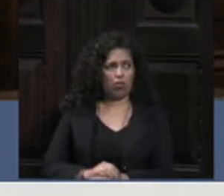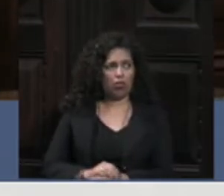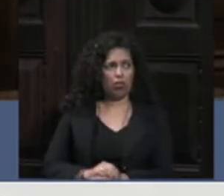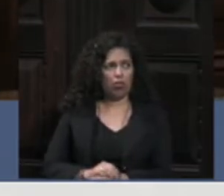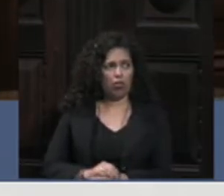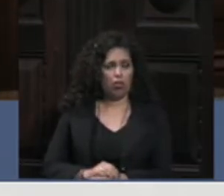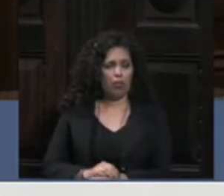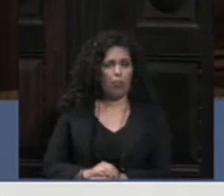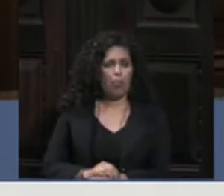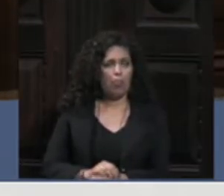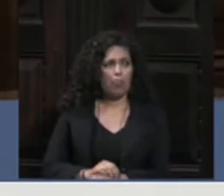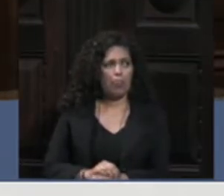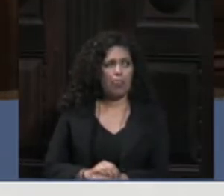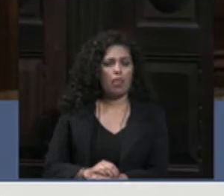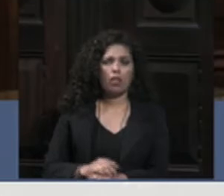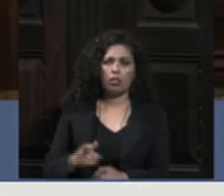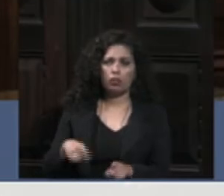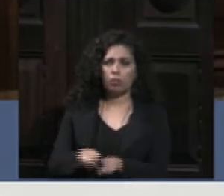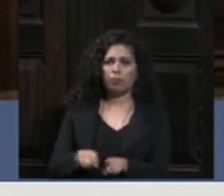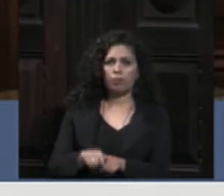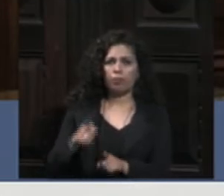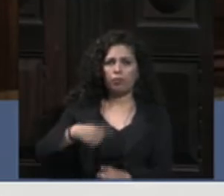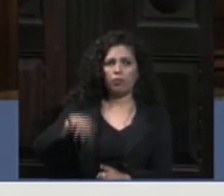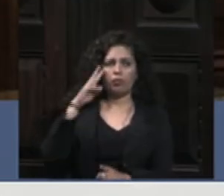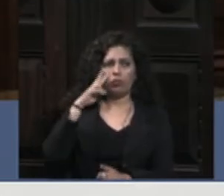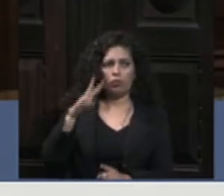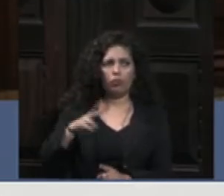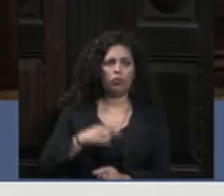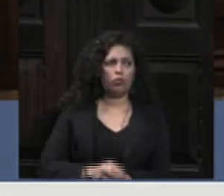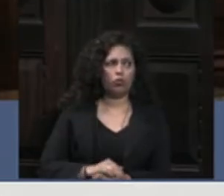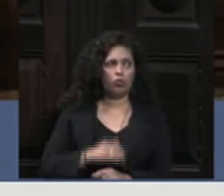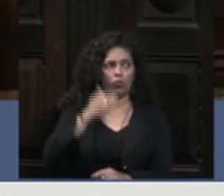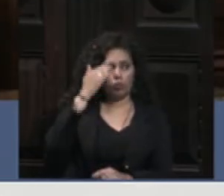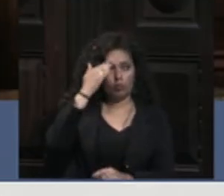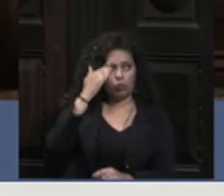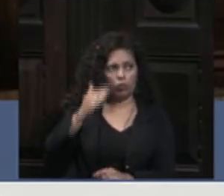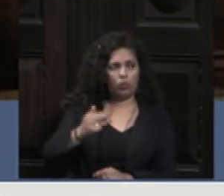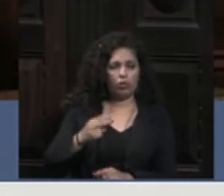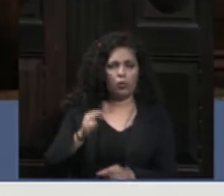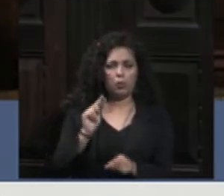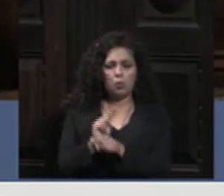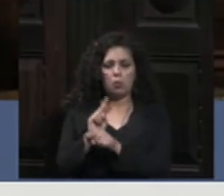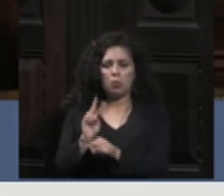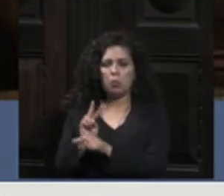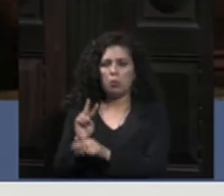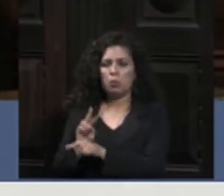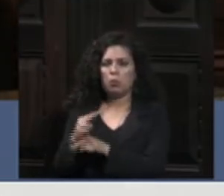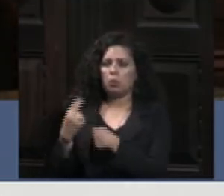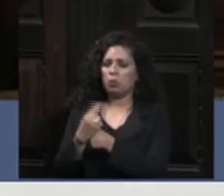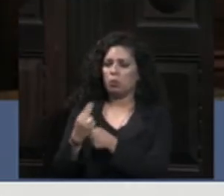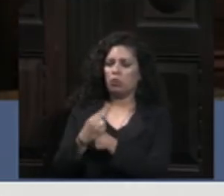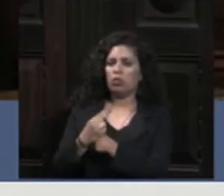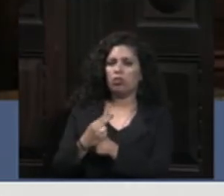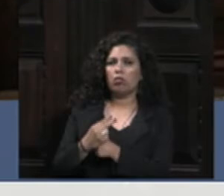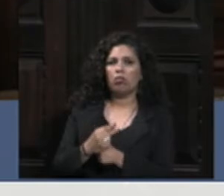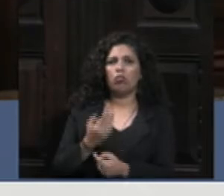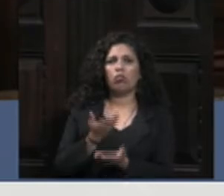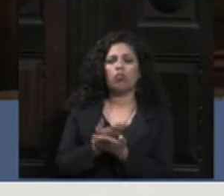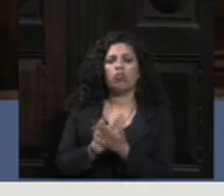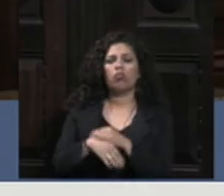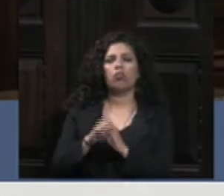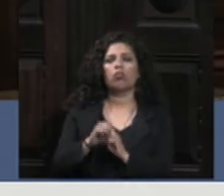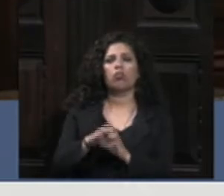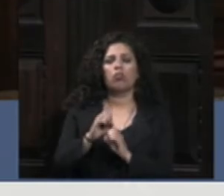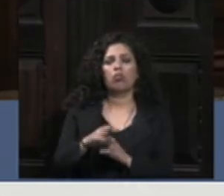Enfrentando essa crise, a gente viu que um passo fundamental para proteger a FAETEC e garantir que ela cumpra um papel